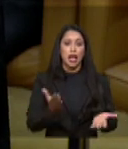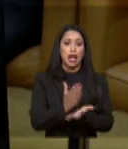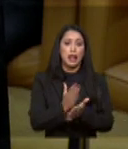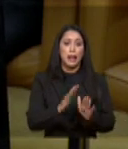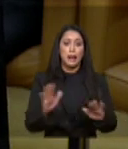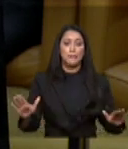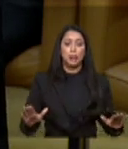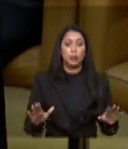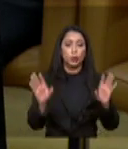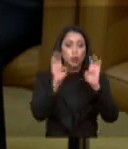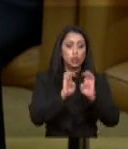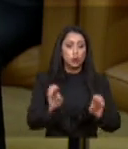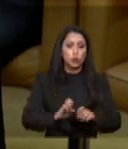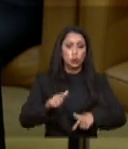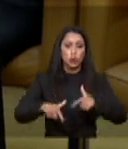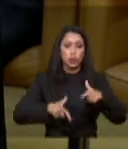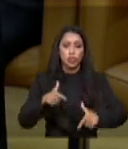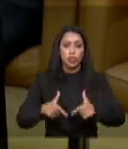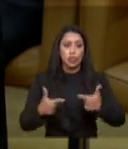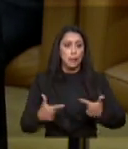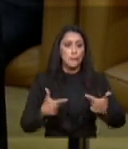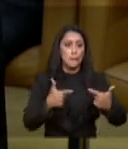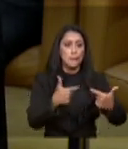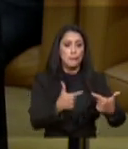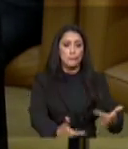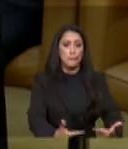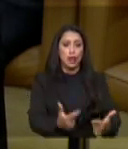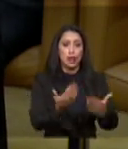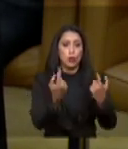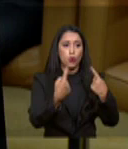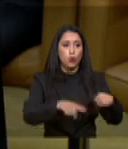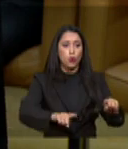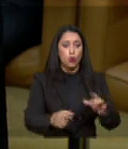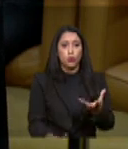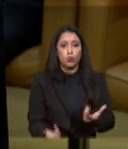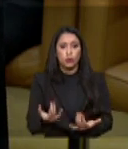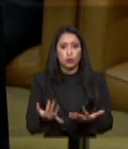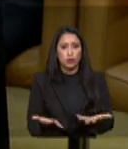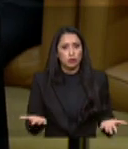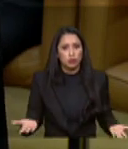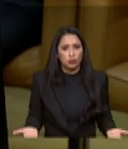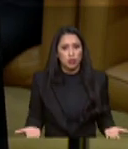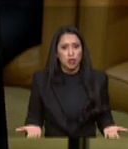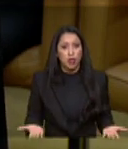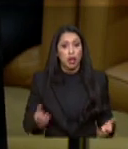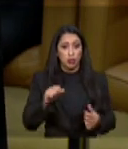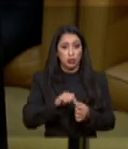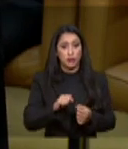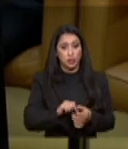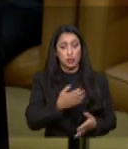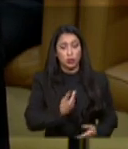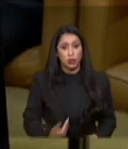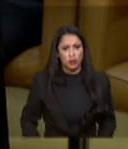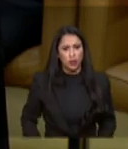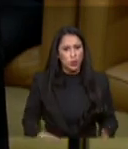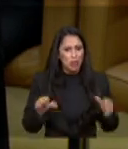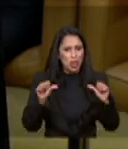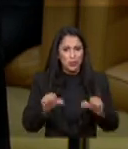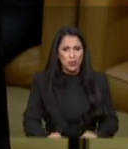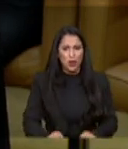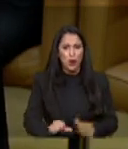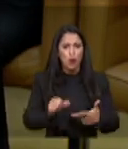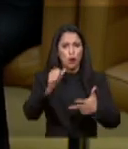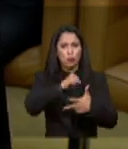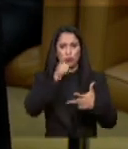ao desmatamento, como tem feito o governo federal. E não é constitucional, o que ainda é pior, agir o poder